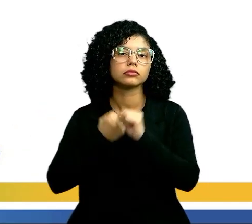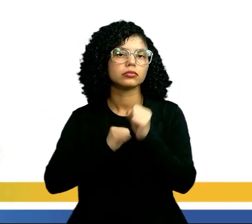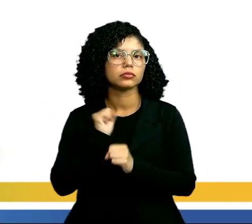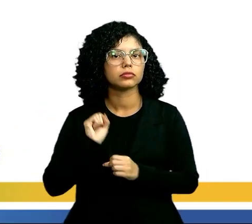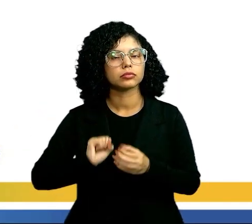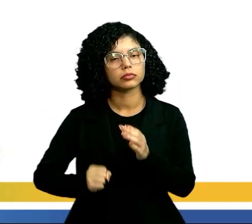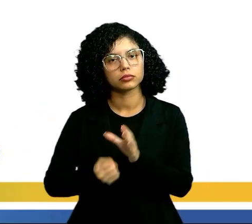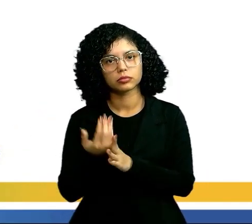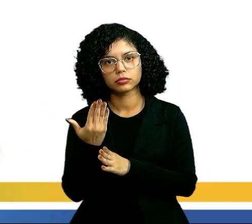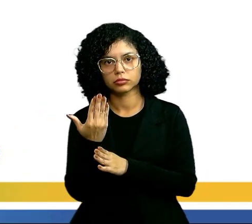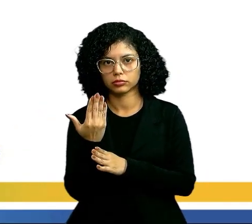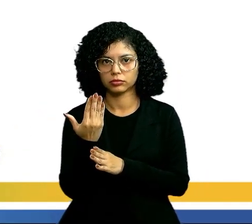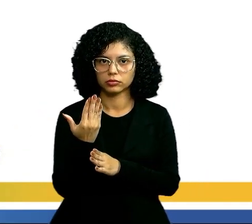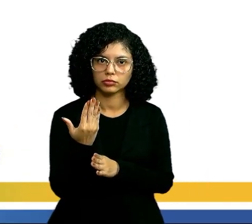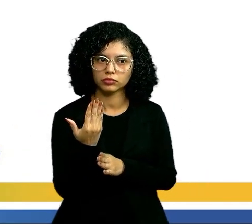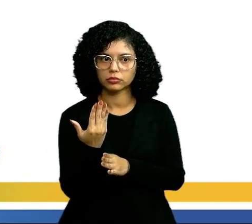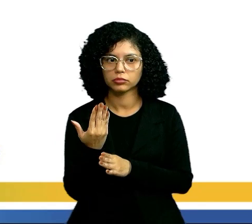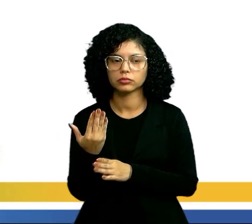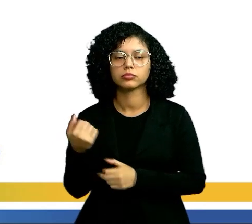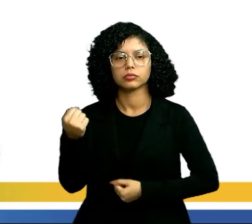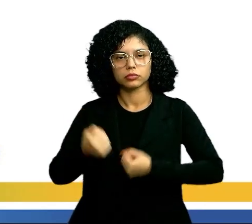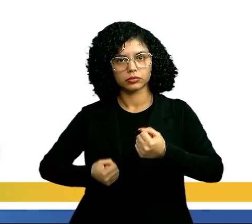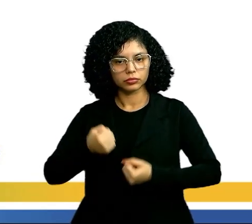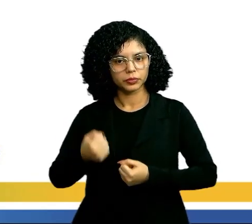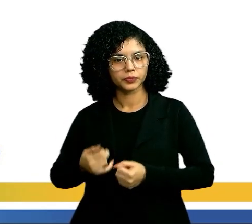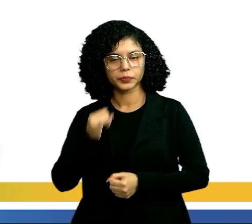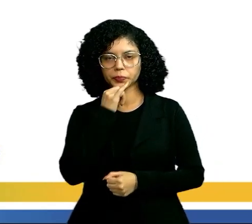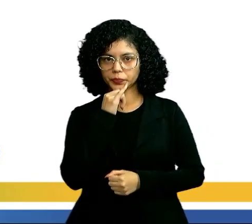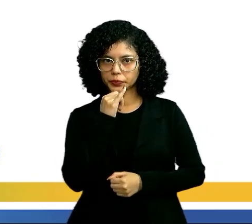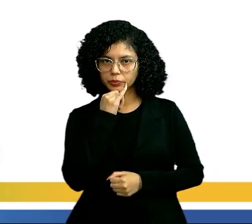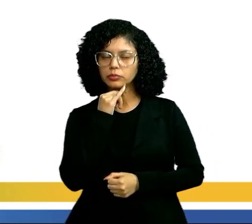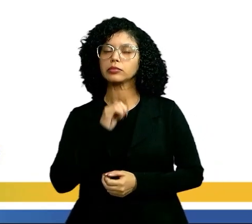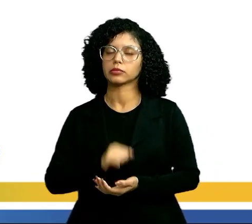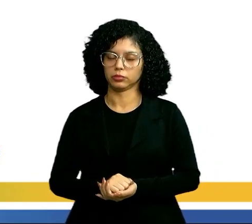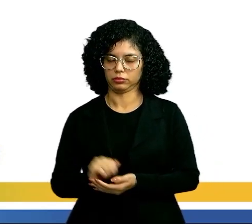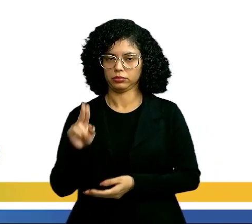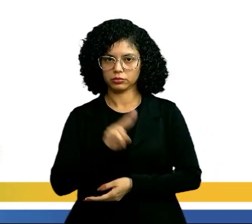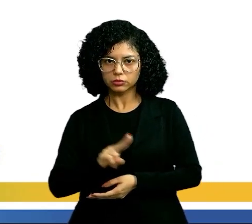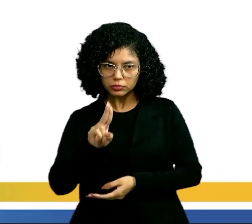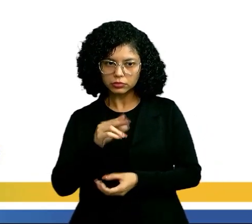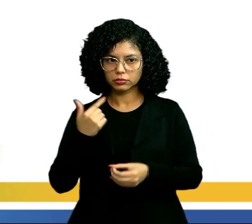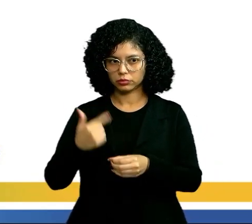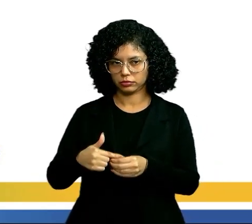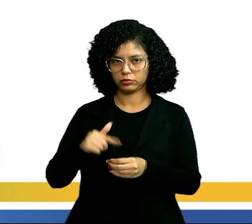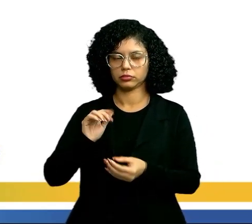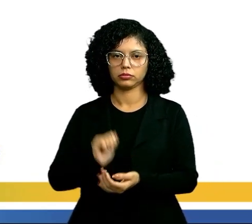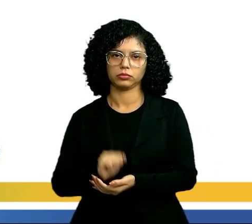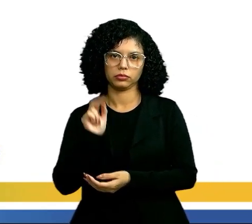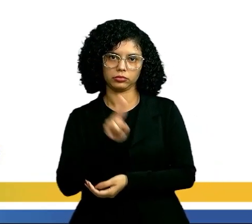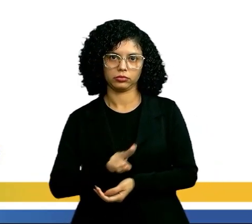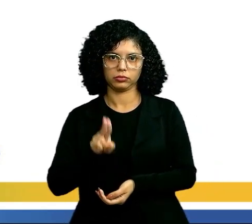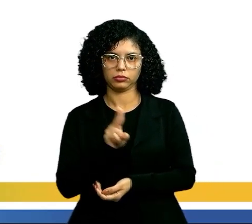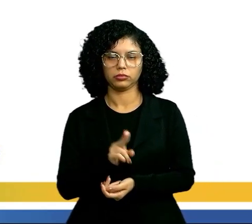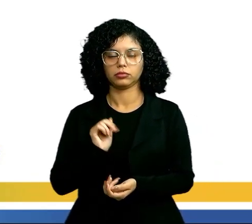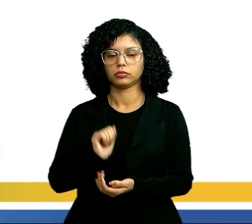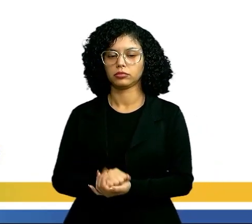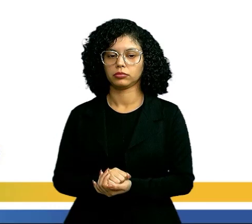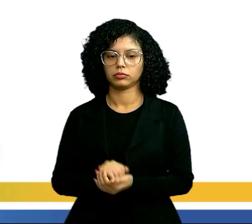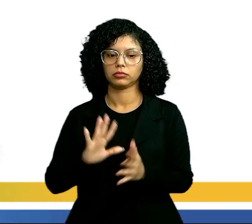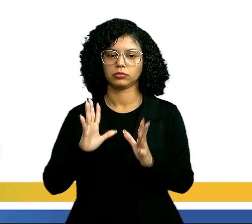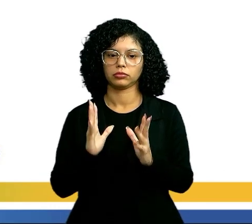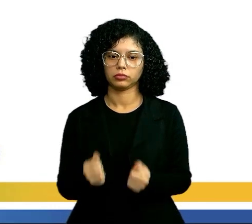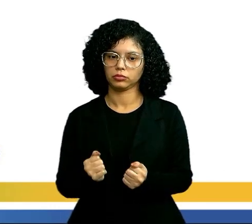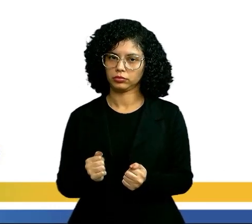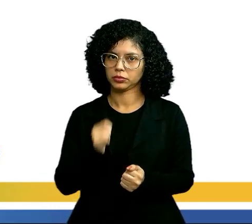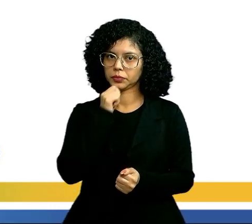que foram criados aí os automóveis, por exemplo, que os combustíveis fósseis foram aí